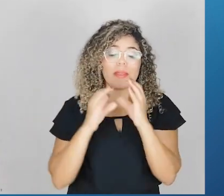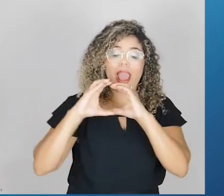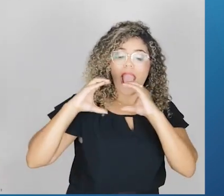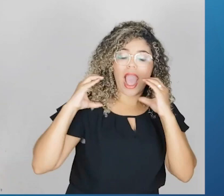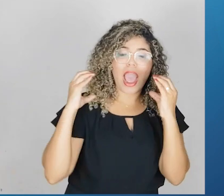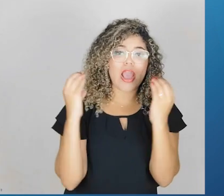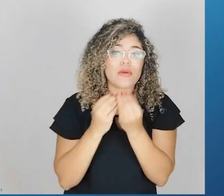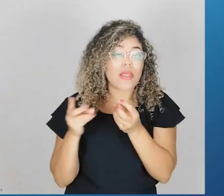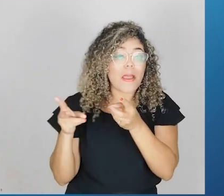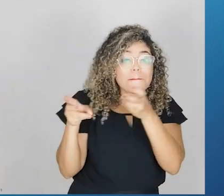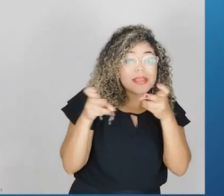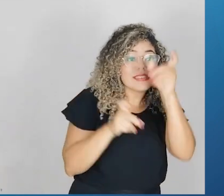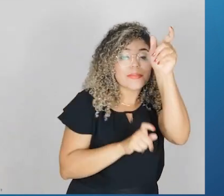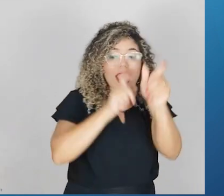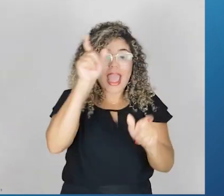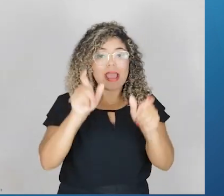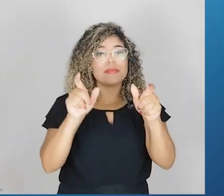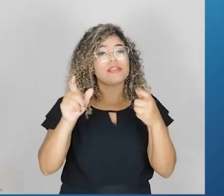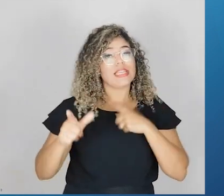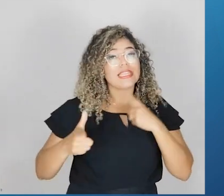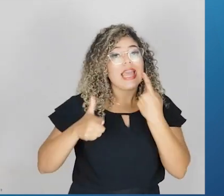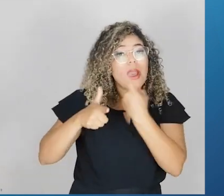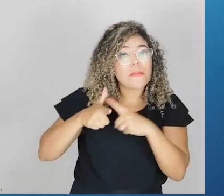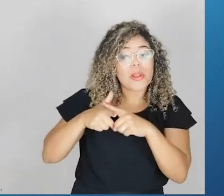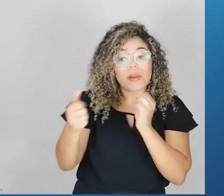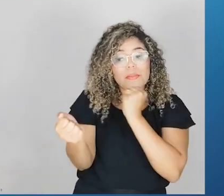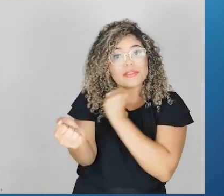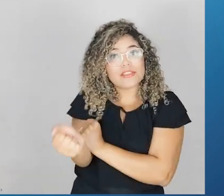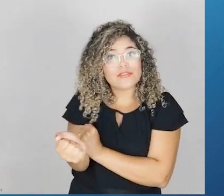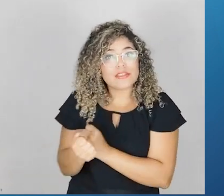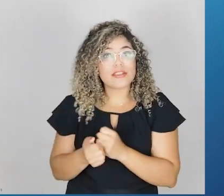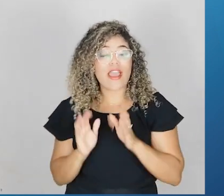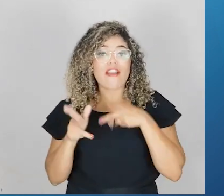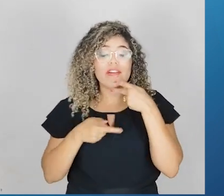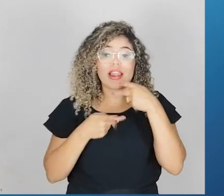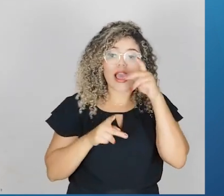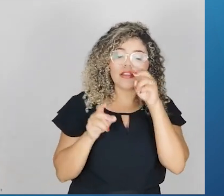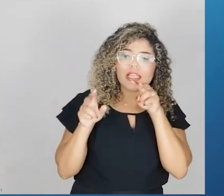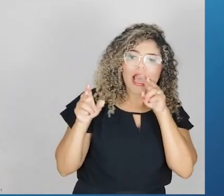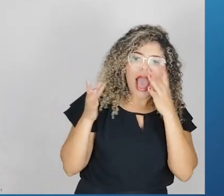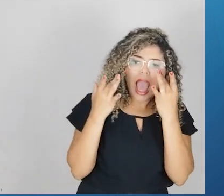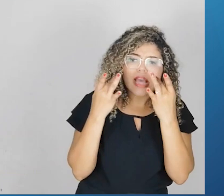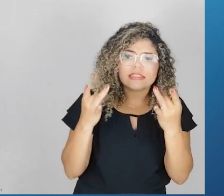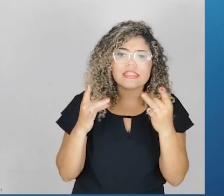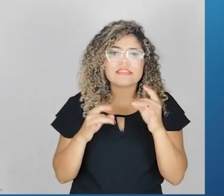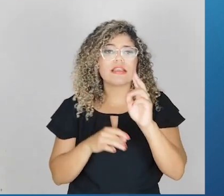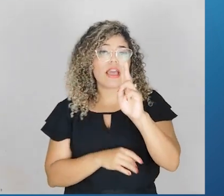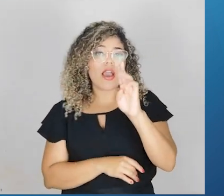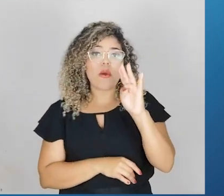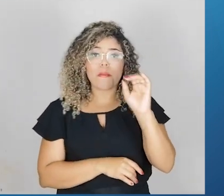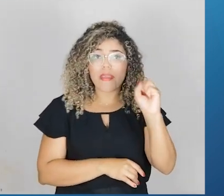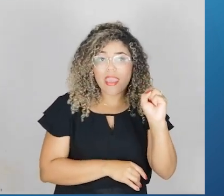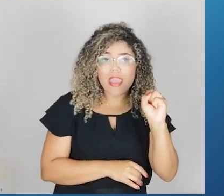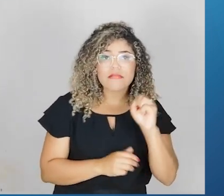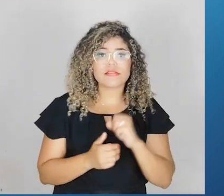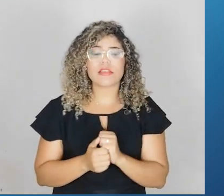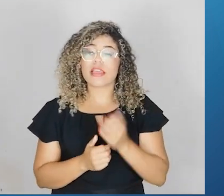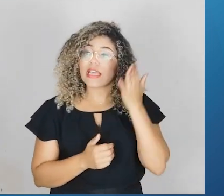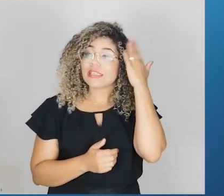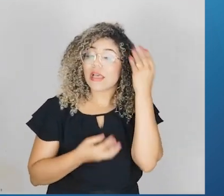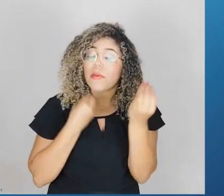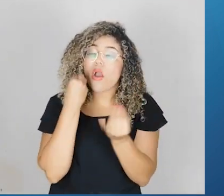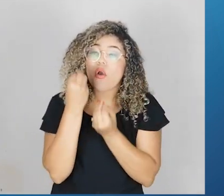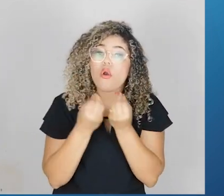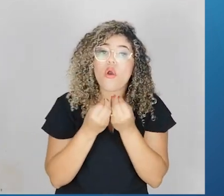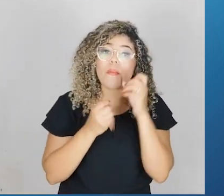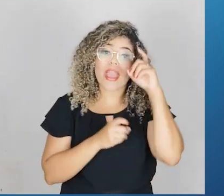na identificação de pessoas que enfrentam problemas. Então nós estamos falando já daquela atenção primária nas unidades básicas de saúde, que já entendem qual é